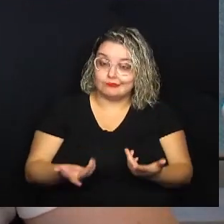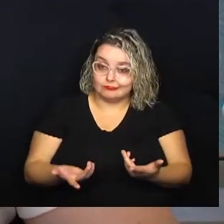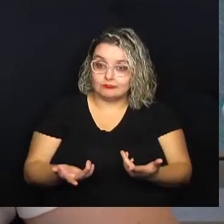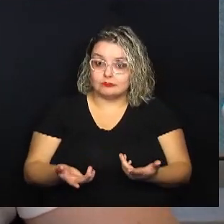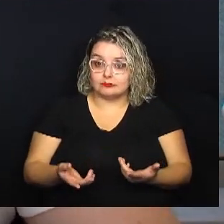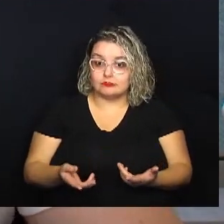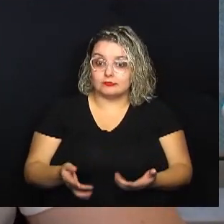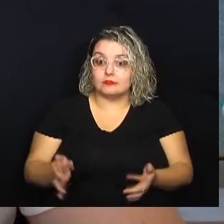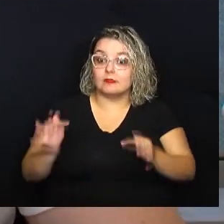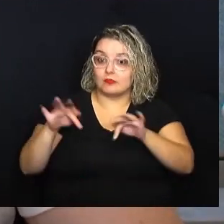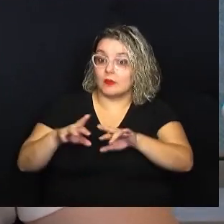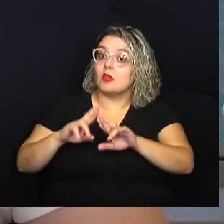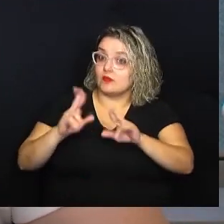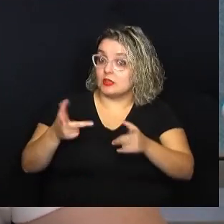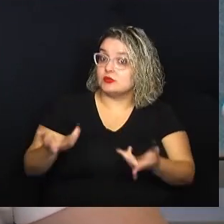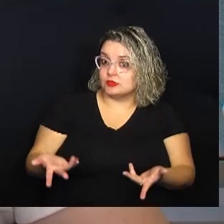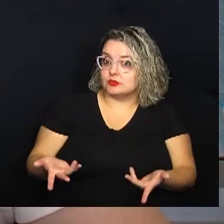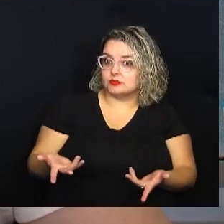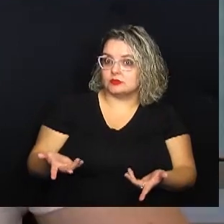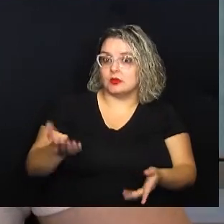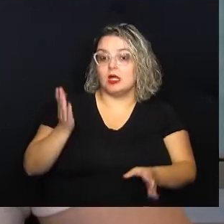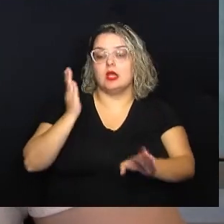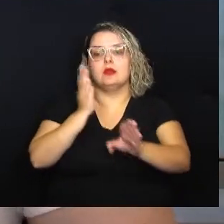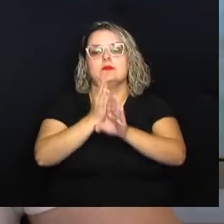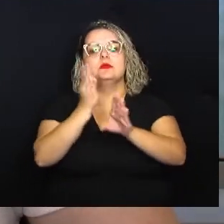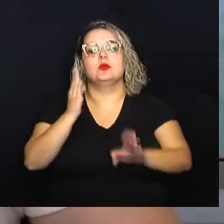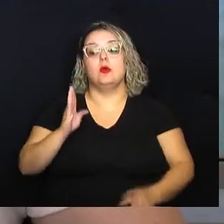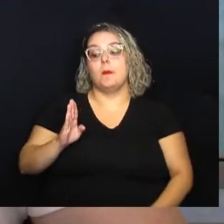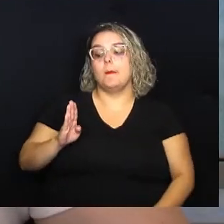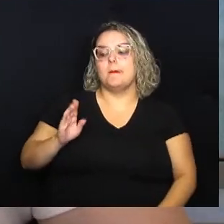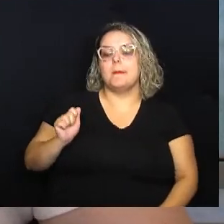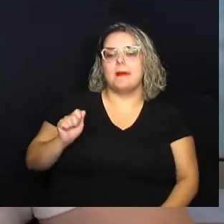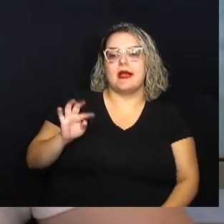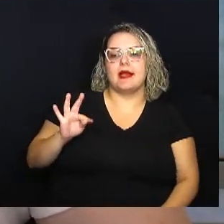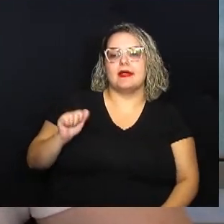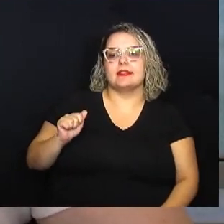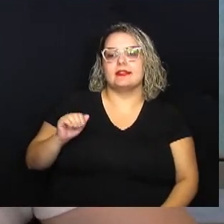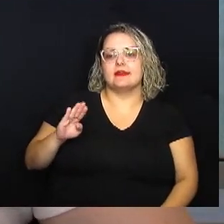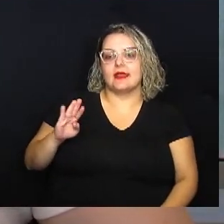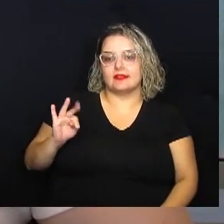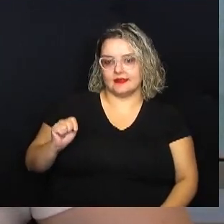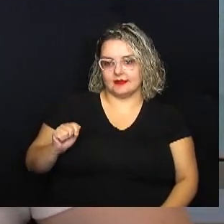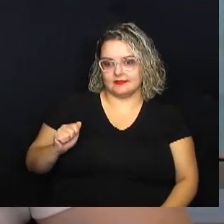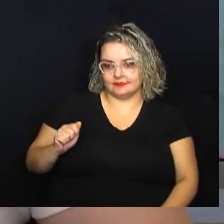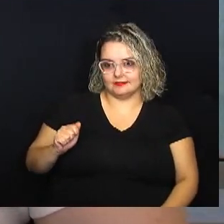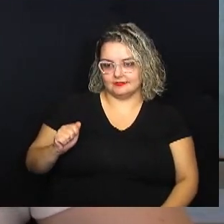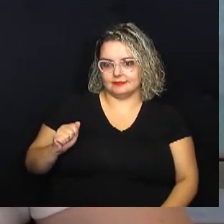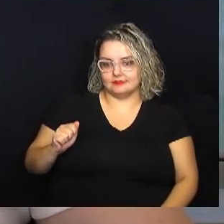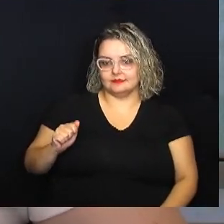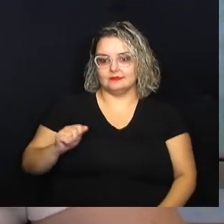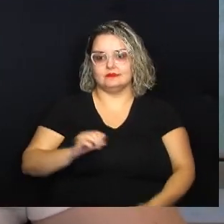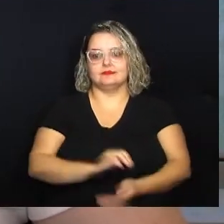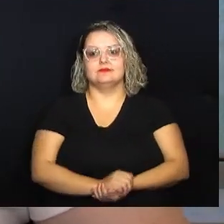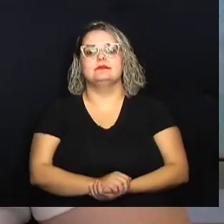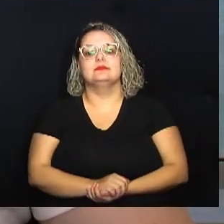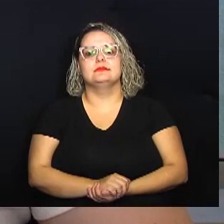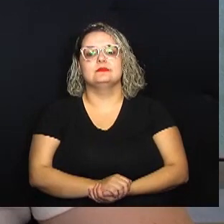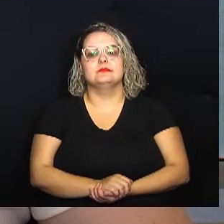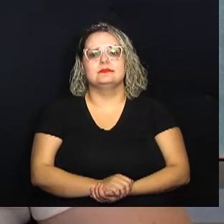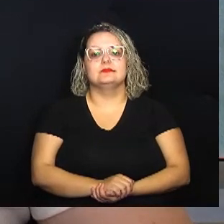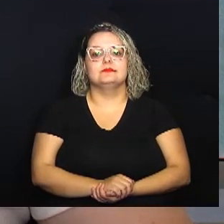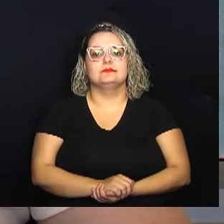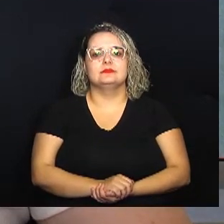câncer, e resolveu fazer um final diferente. E aí ele encontrou o Batata, que o nome dele é Rafael, é o Batata sem umbigo,